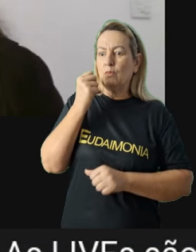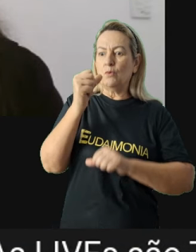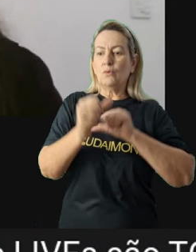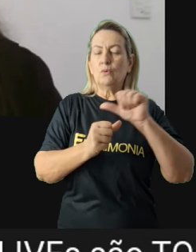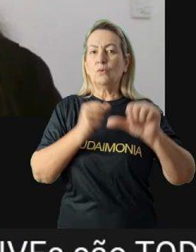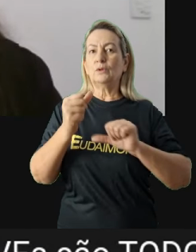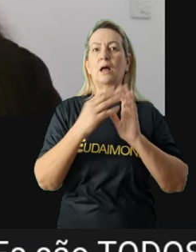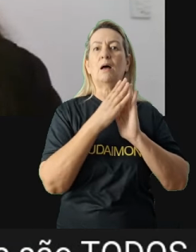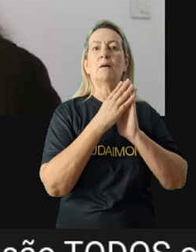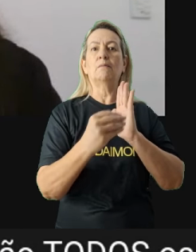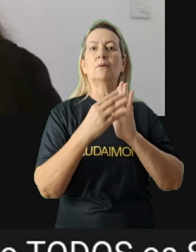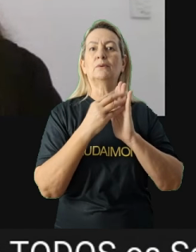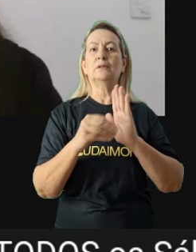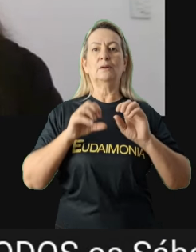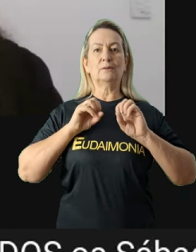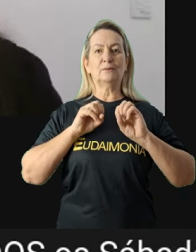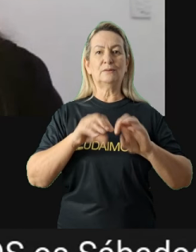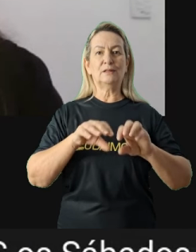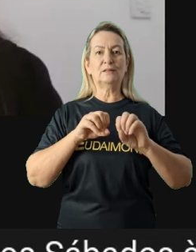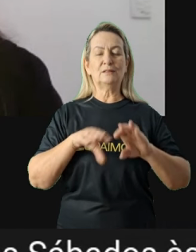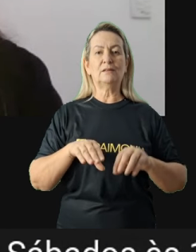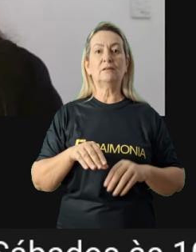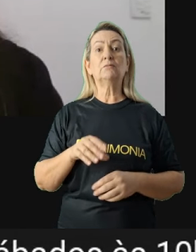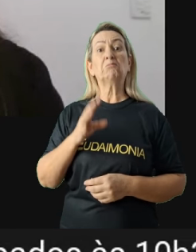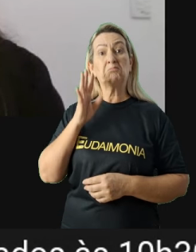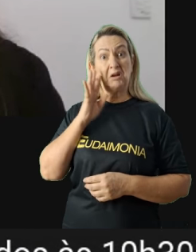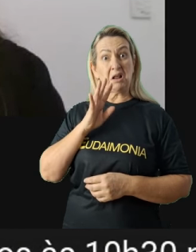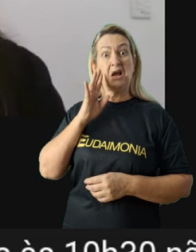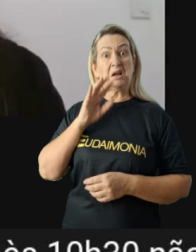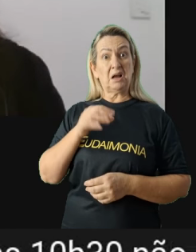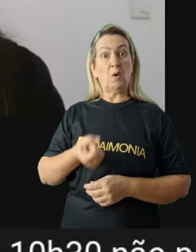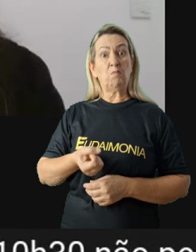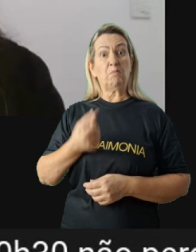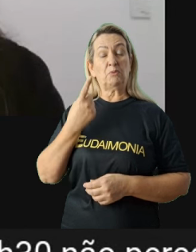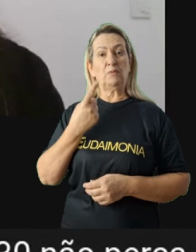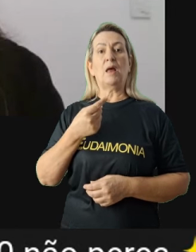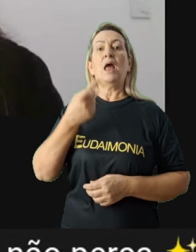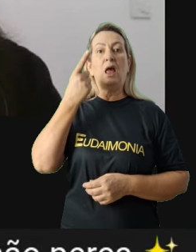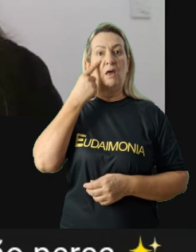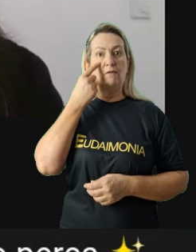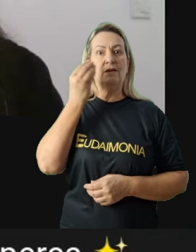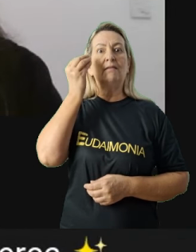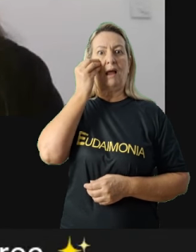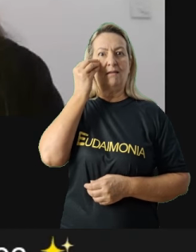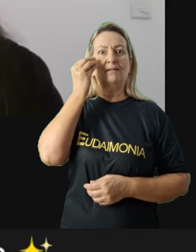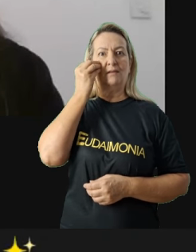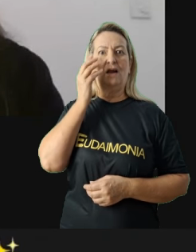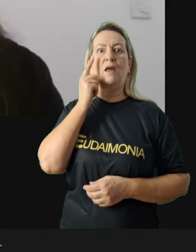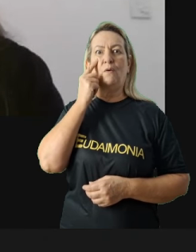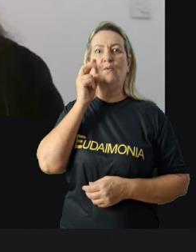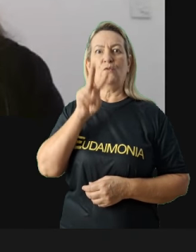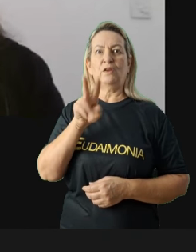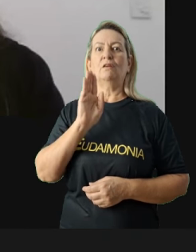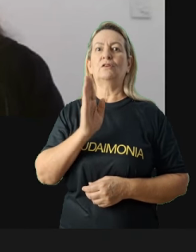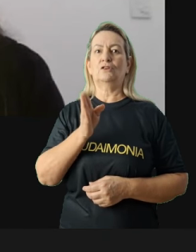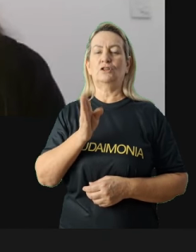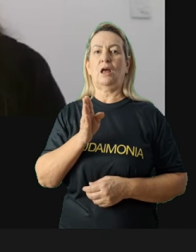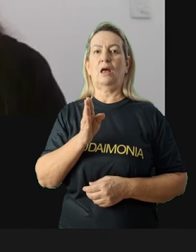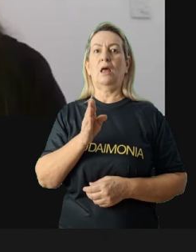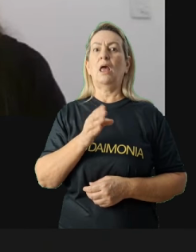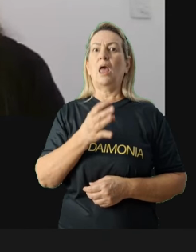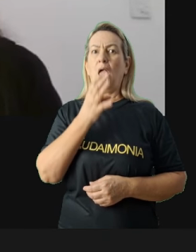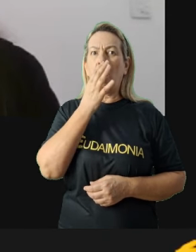inglês a revisarem os seus modelos. Vai quebrar um modelo, e é fantástico, viu os testes, só não tive a